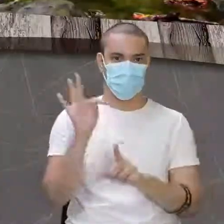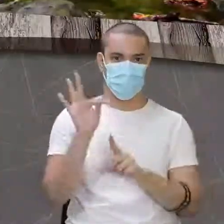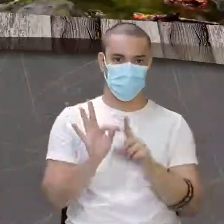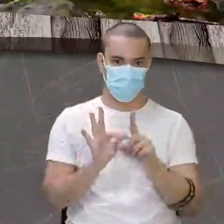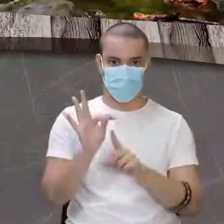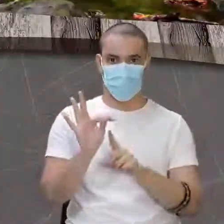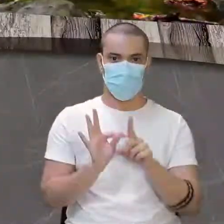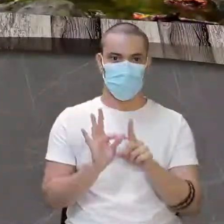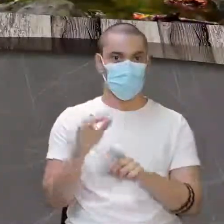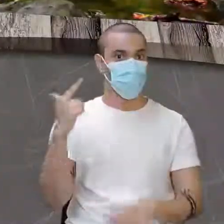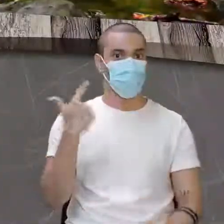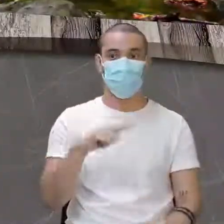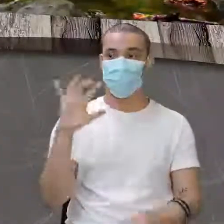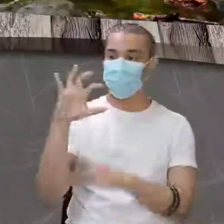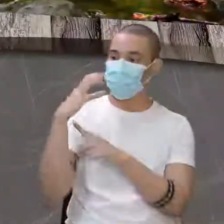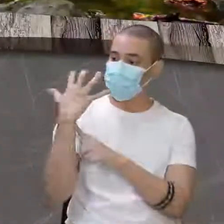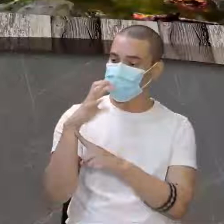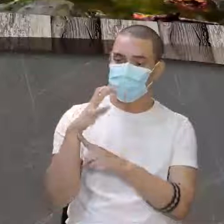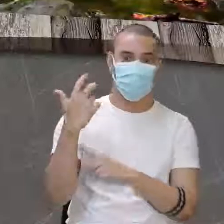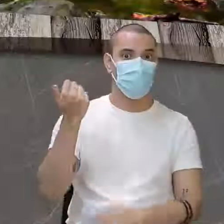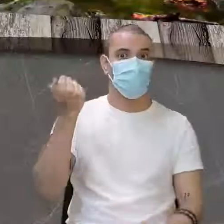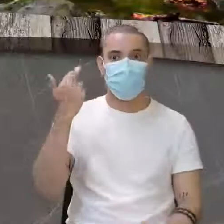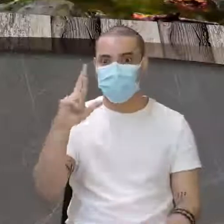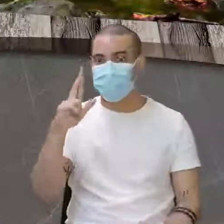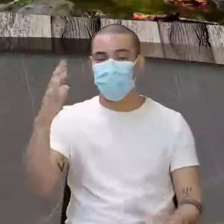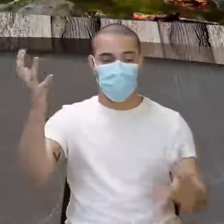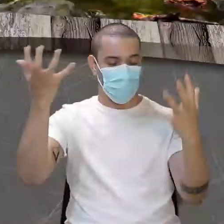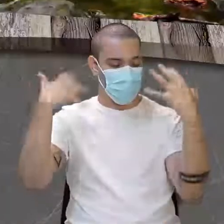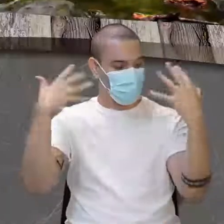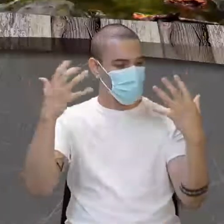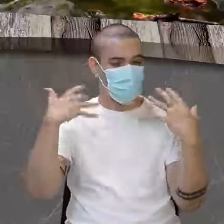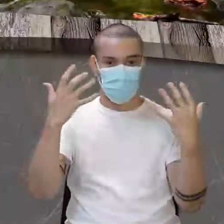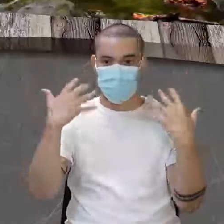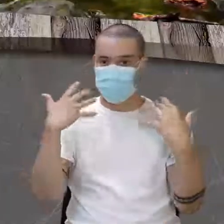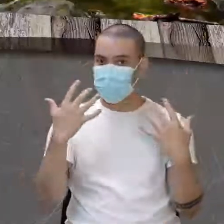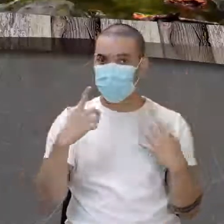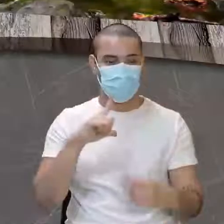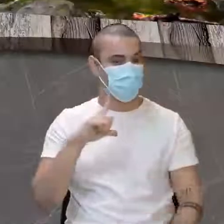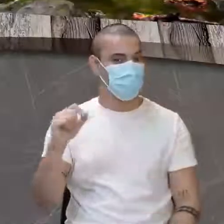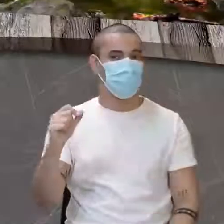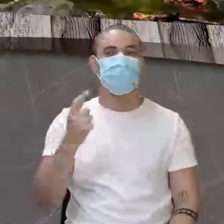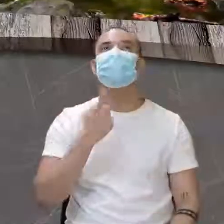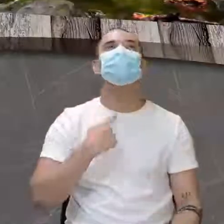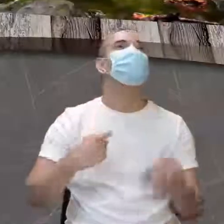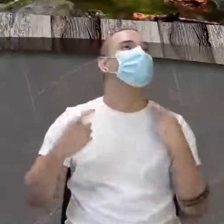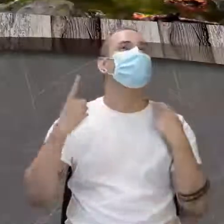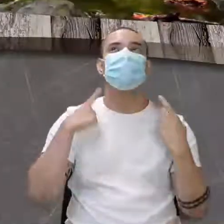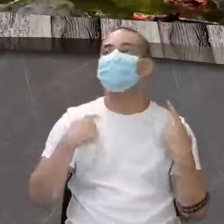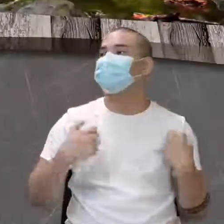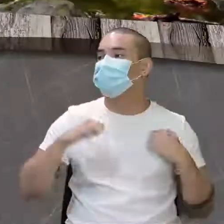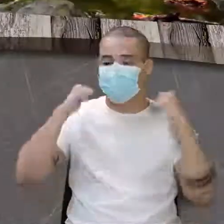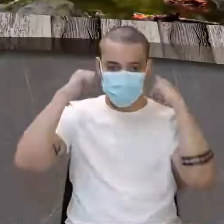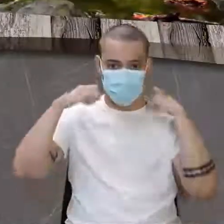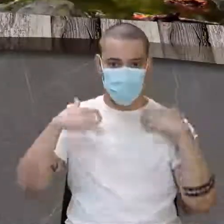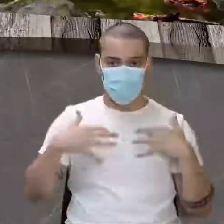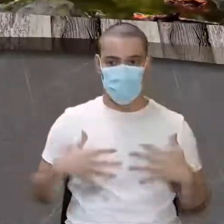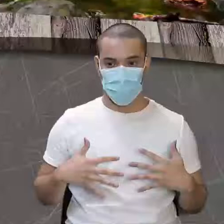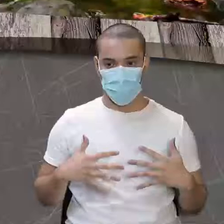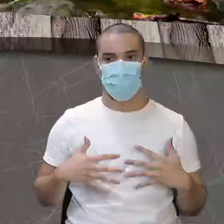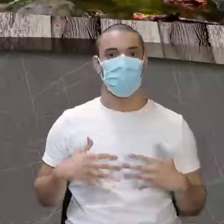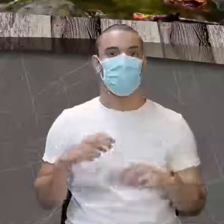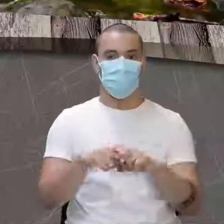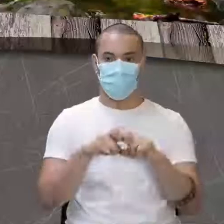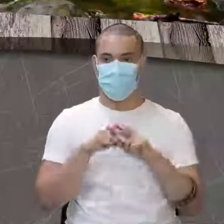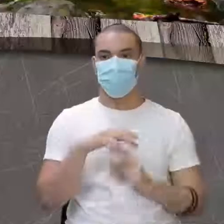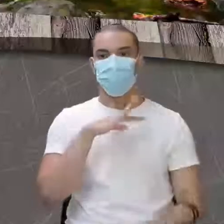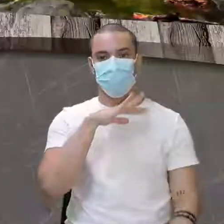que não tem ventilador, não tem ar-condicionado, tem banho que dê jeito. Você está dentro da água, tá beleza. Quando você sai, já está pingando de suor, né? Transpirando